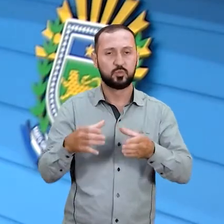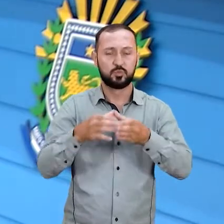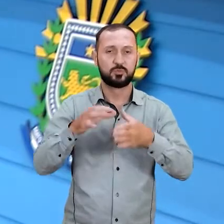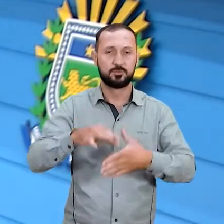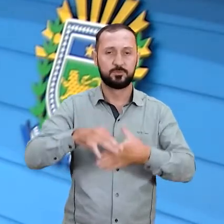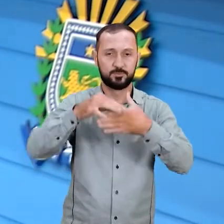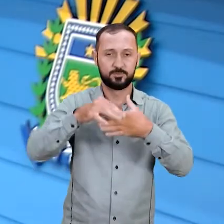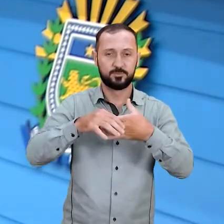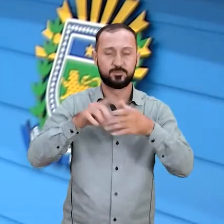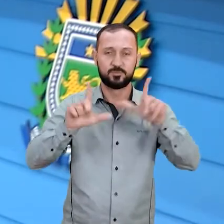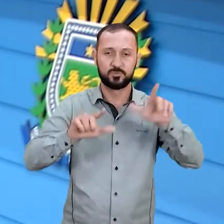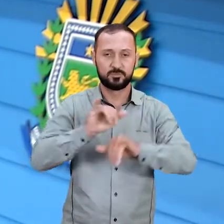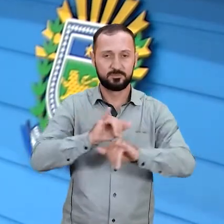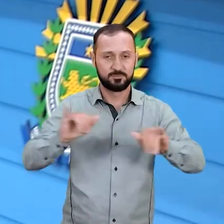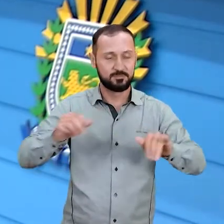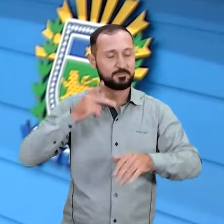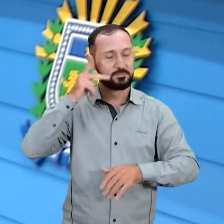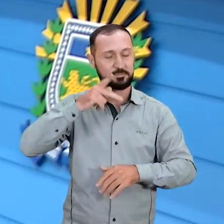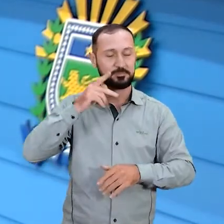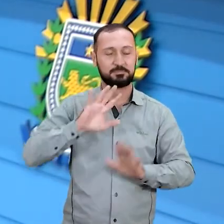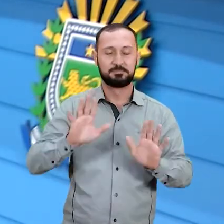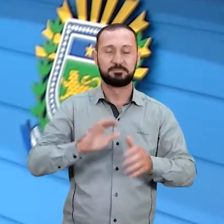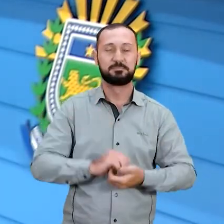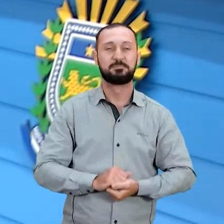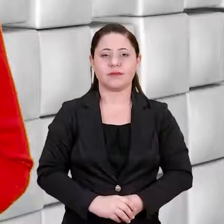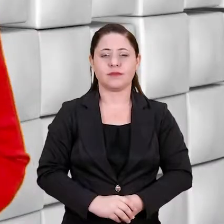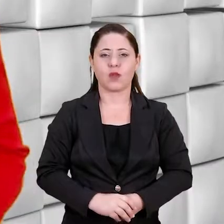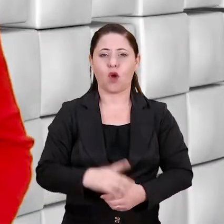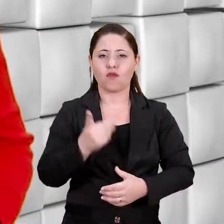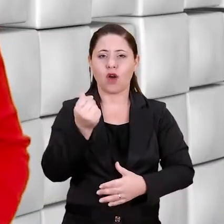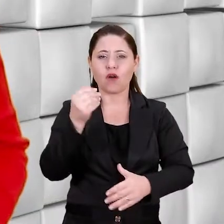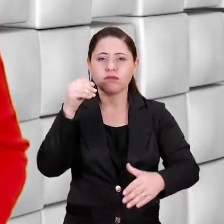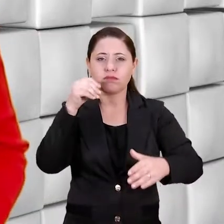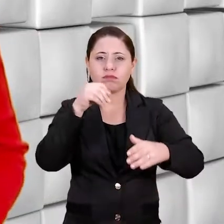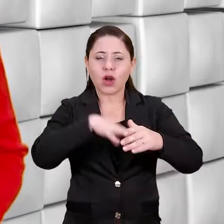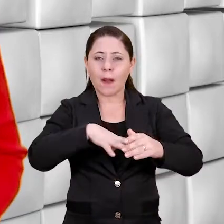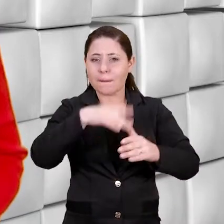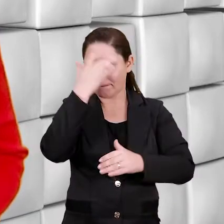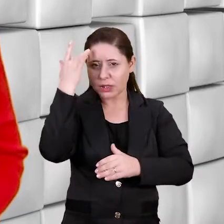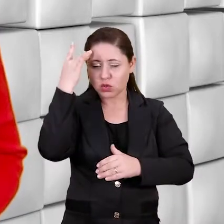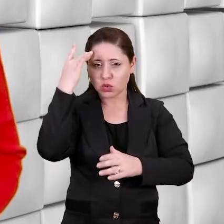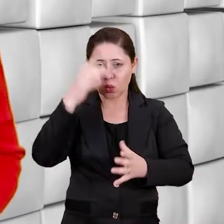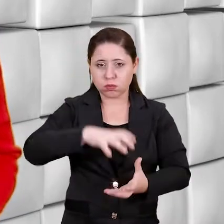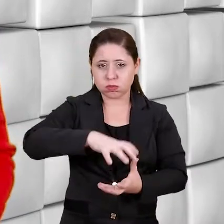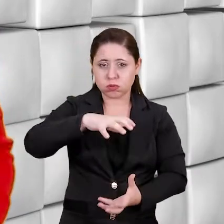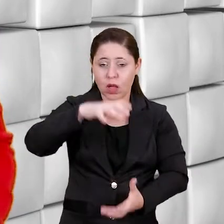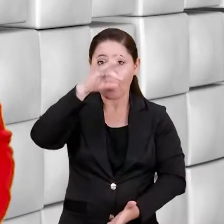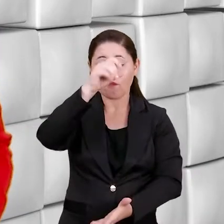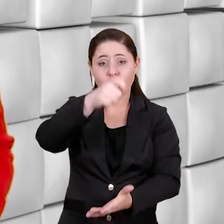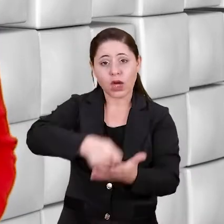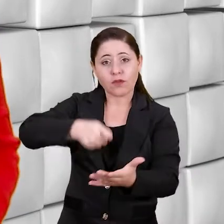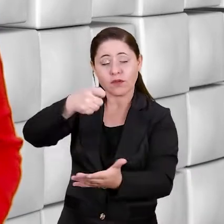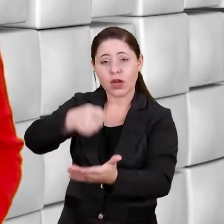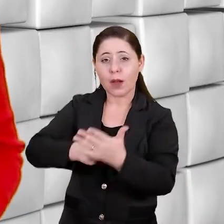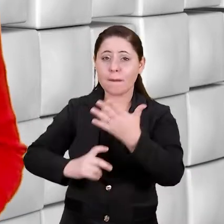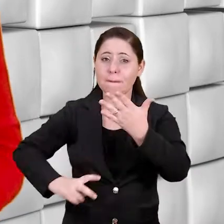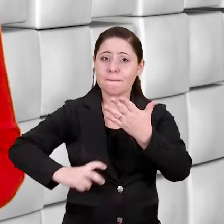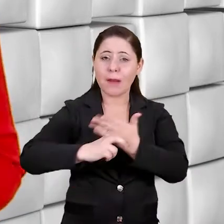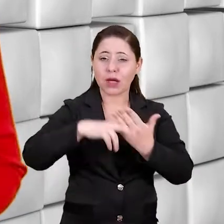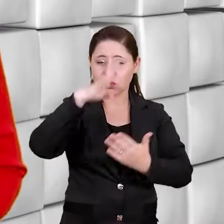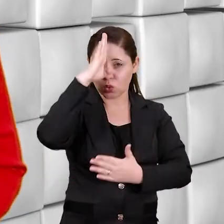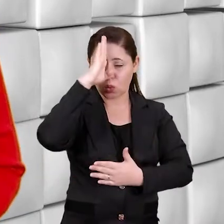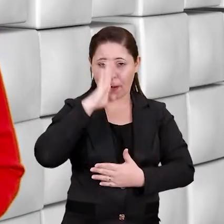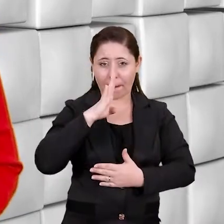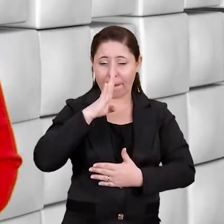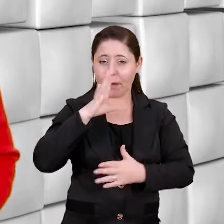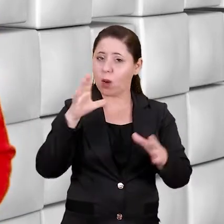acordo de liderança. Para o Jornal Parlamentar, Tiago Frison. Fundo Estadual da Pessoa Idosa e a efetividade do